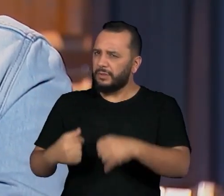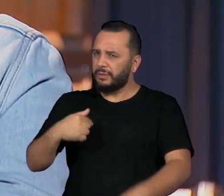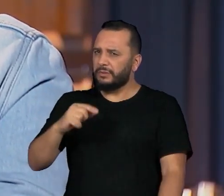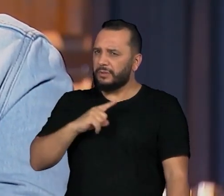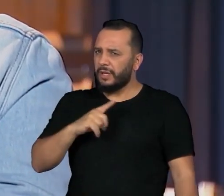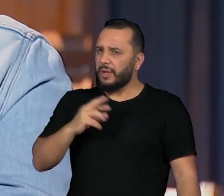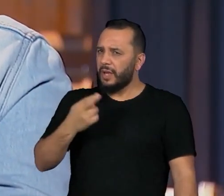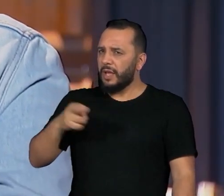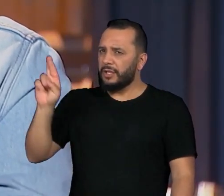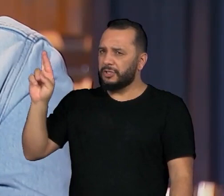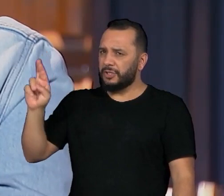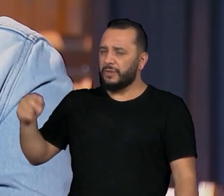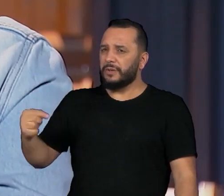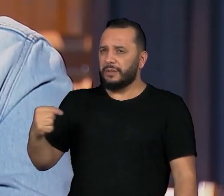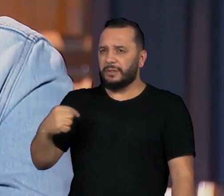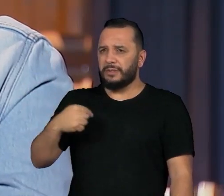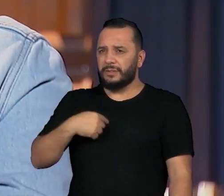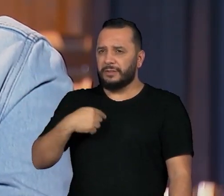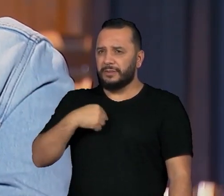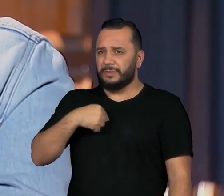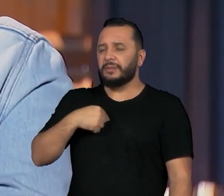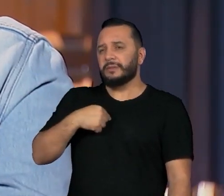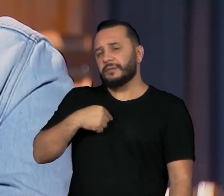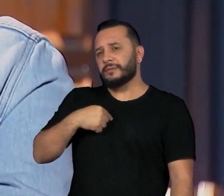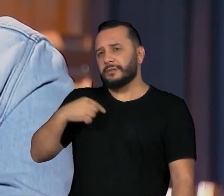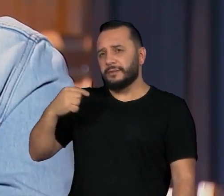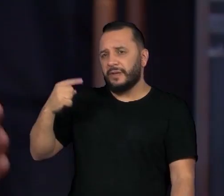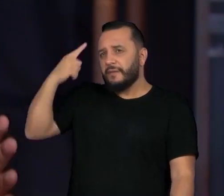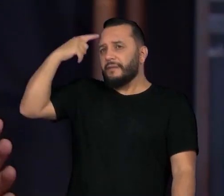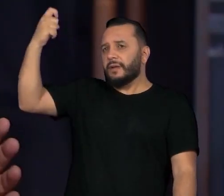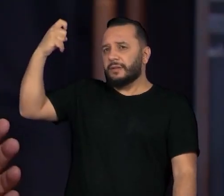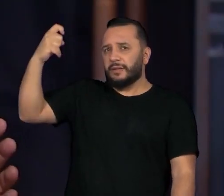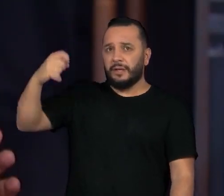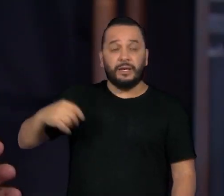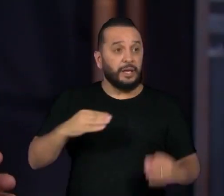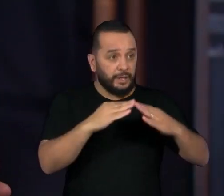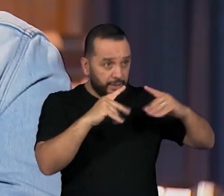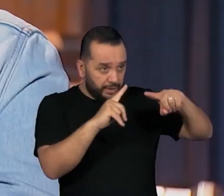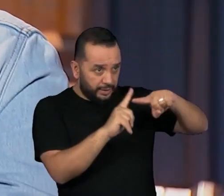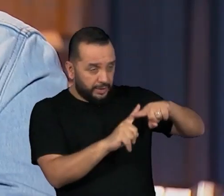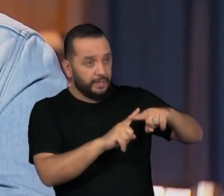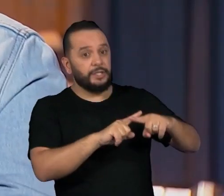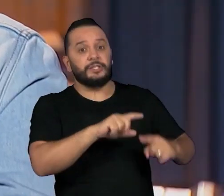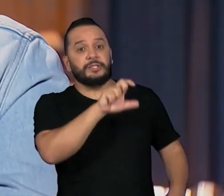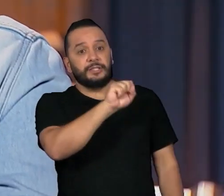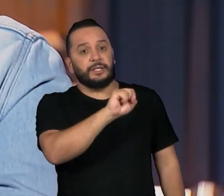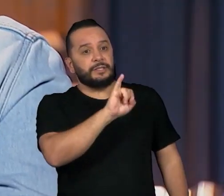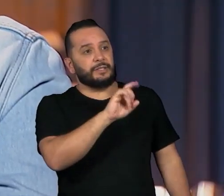religião que eu construí os meus elementos já é a igreja se Ribeiro